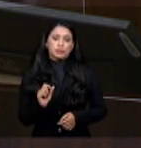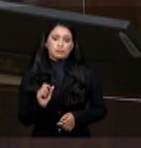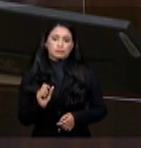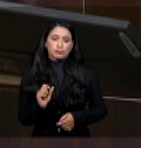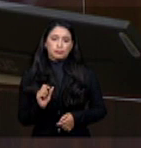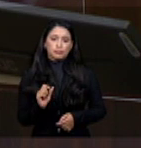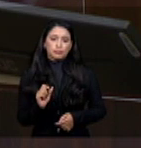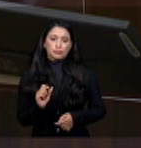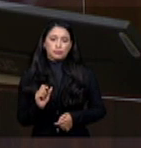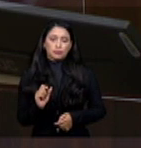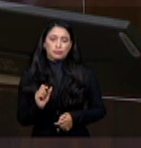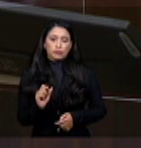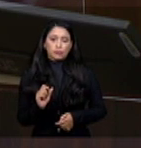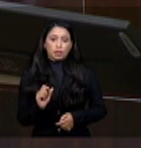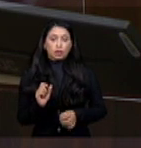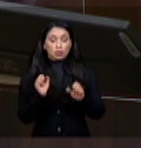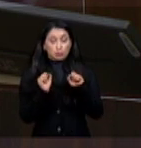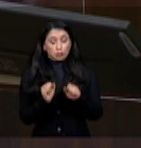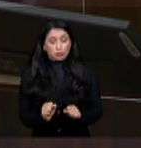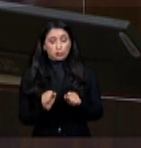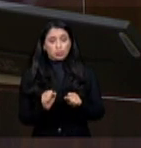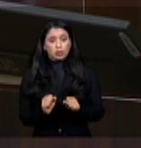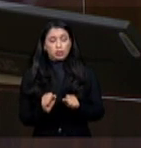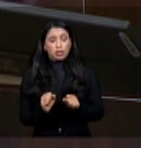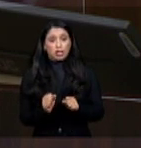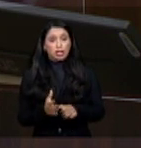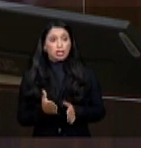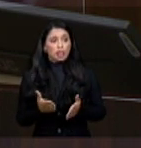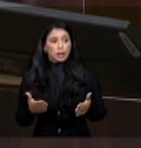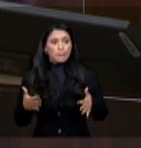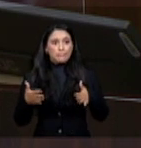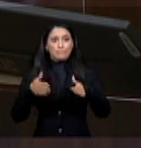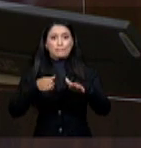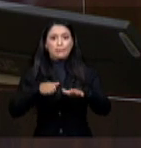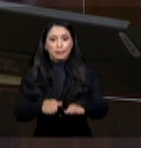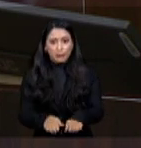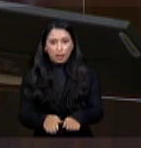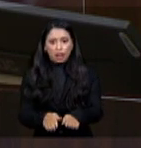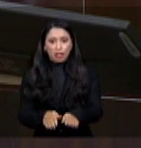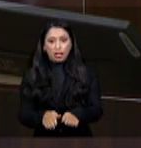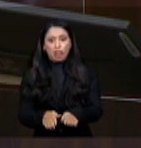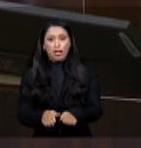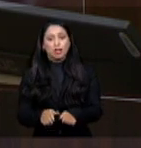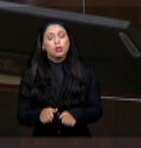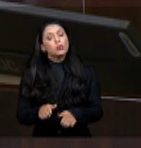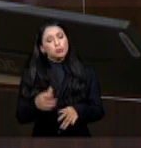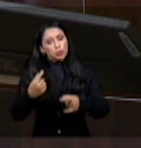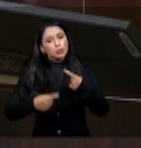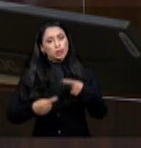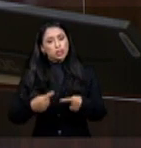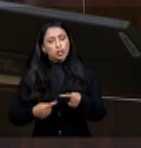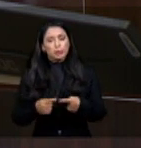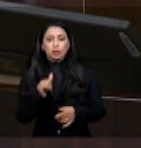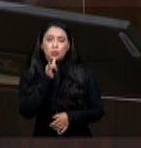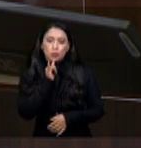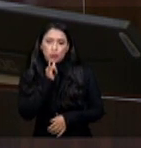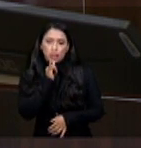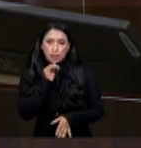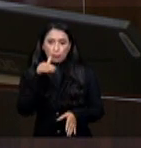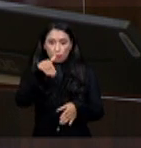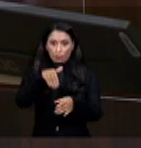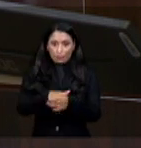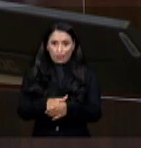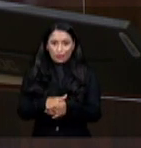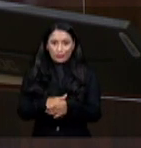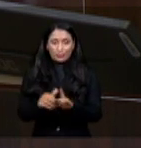participar e de do poder político de integral como o direito ao voto e por fim o elemento